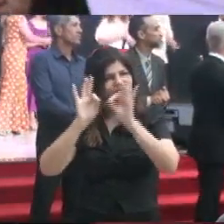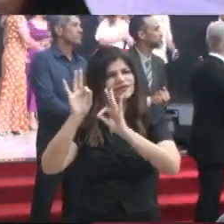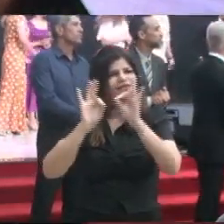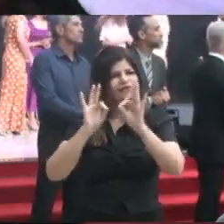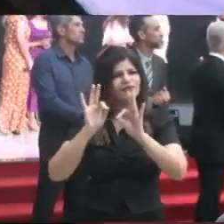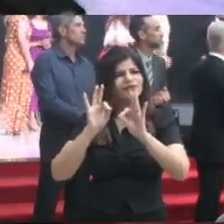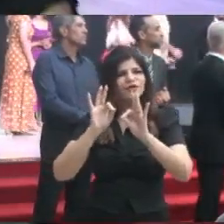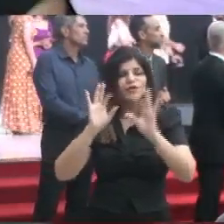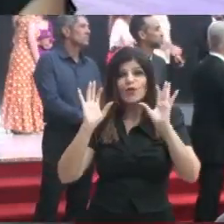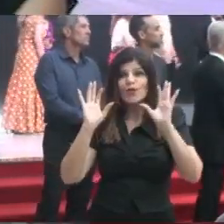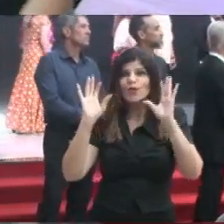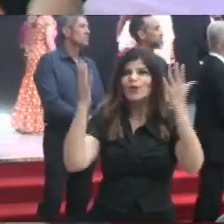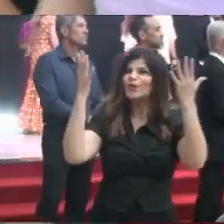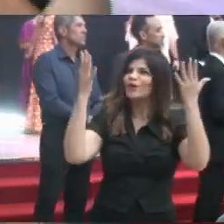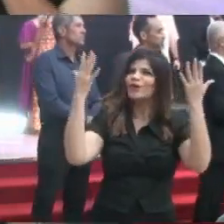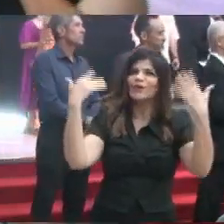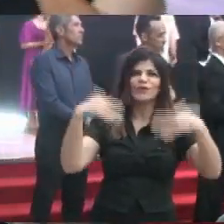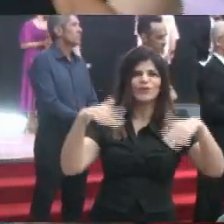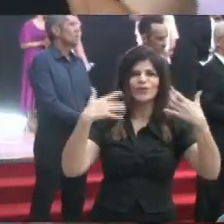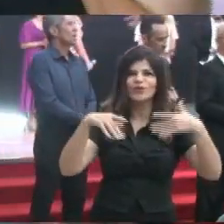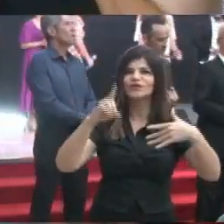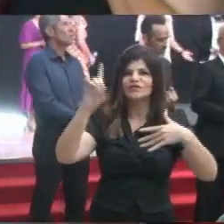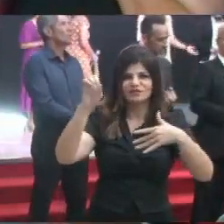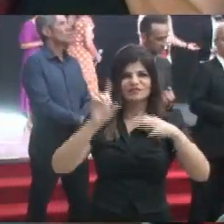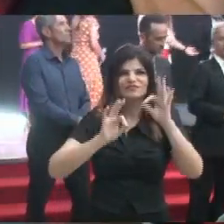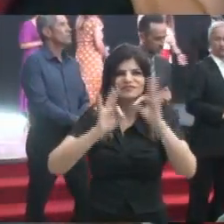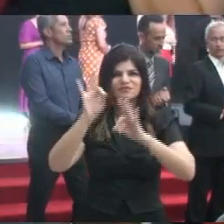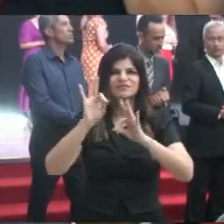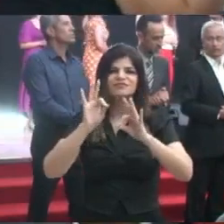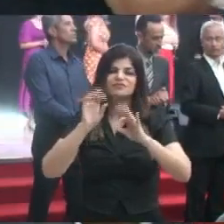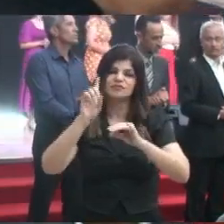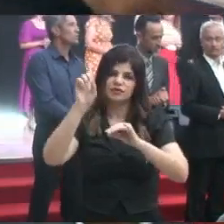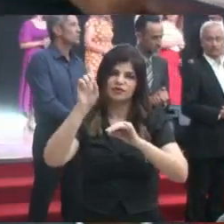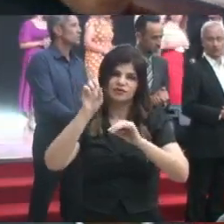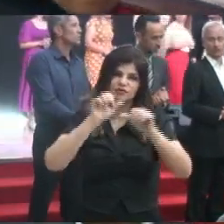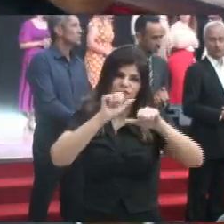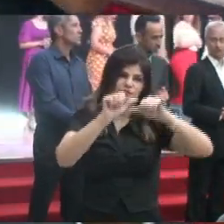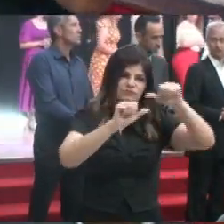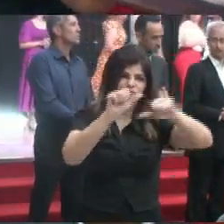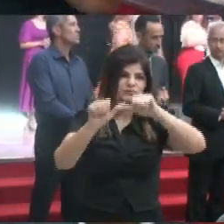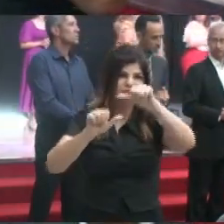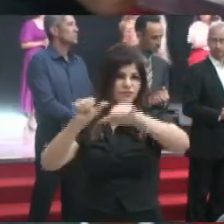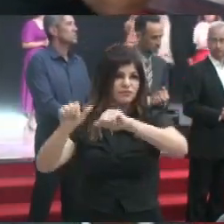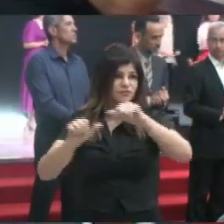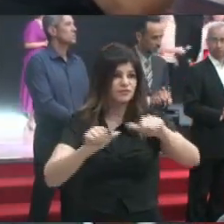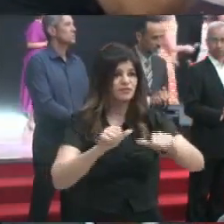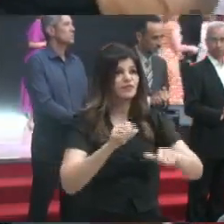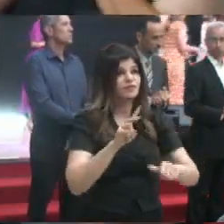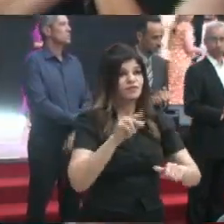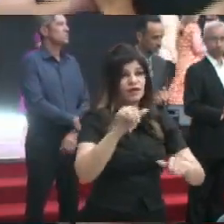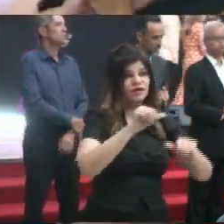estou celebrando o que Deus vai fazer. Deus vai mudar a sua história. Deus vai mudar a